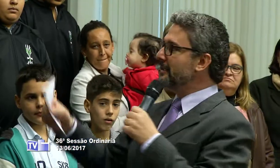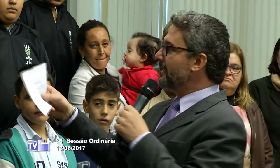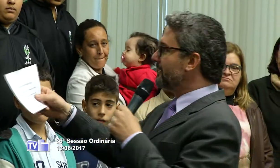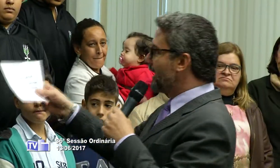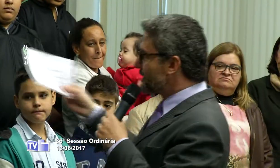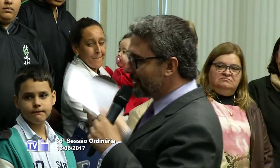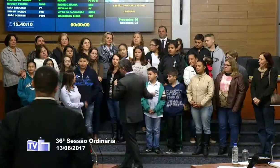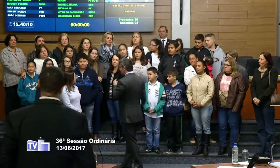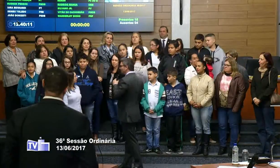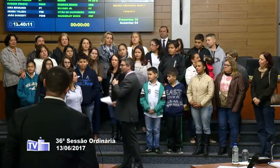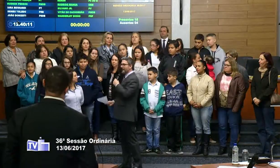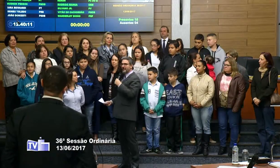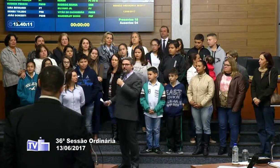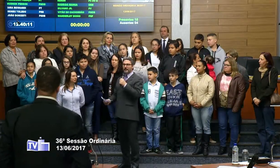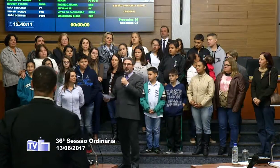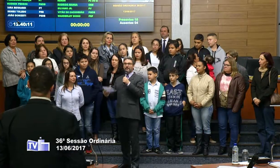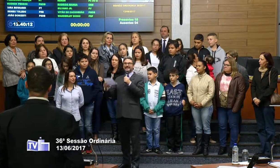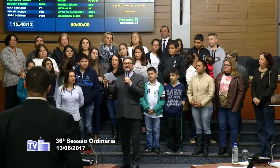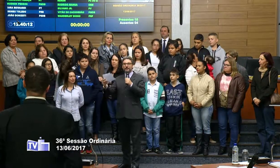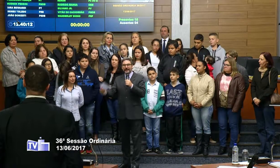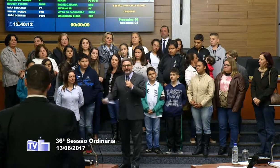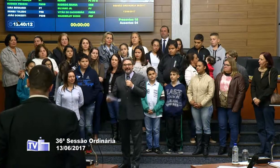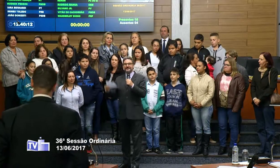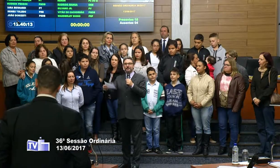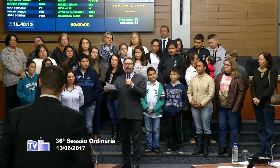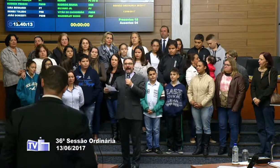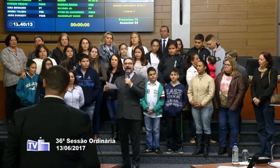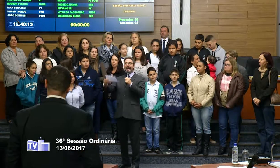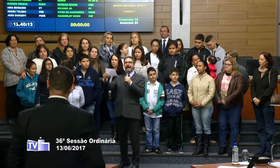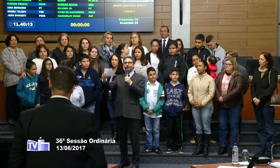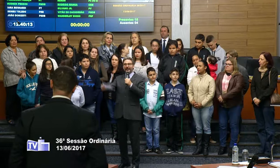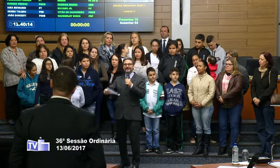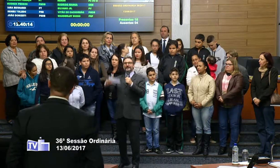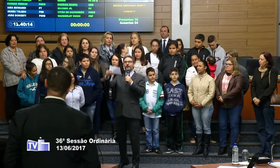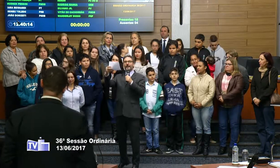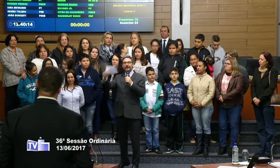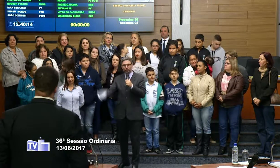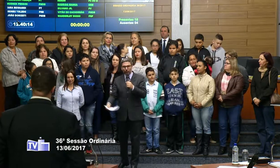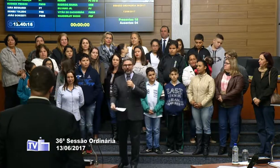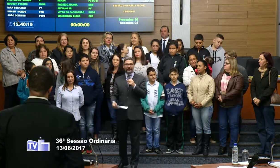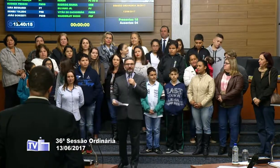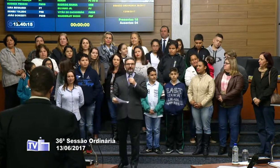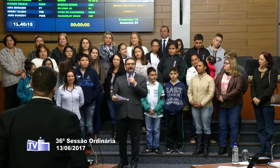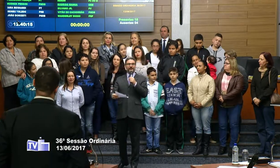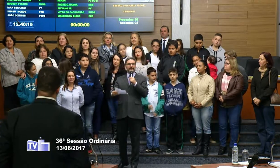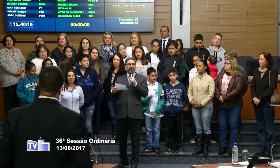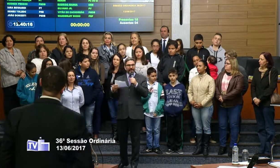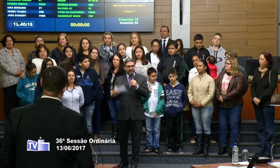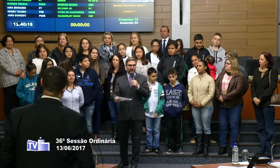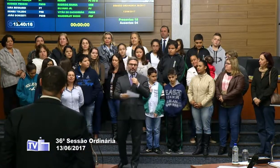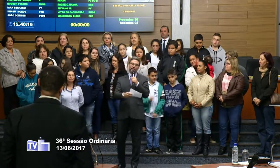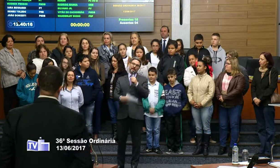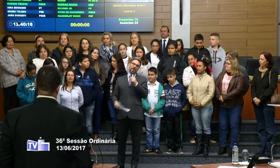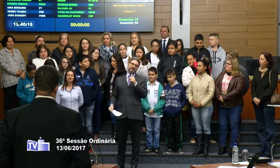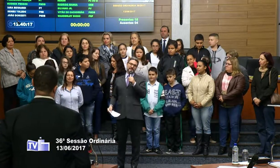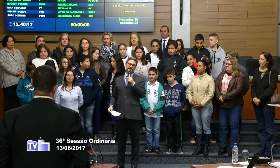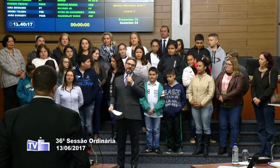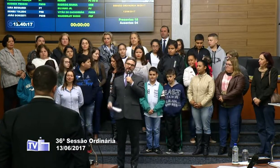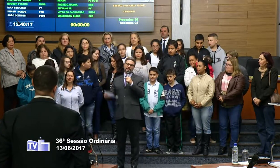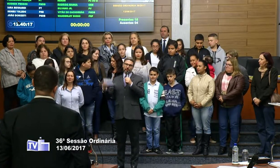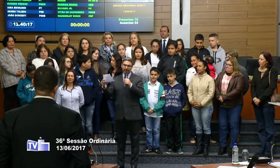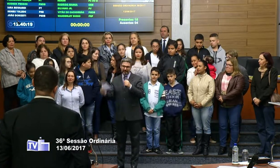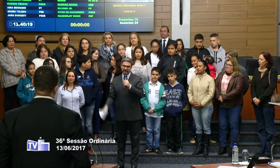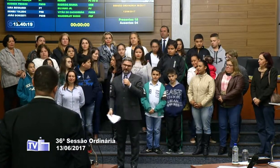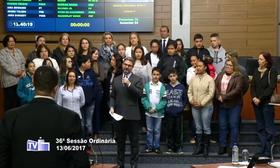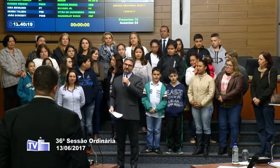Sandra, junto com a equipe, para despertar e estimular a educação, a leitura. Isso que Sorocaba precisa,